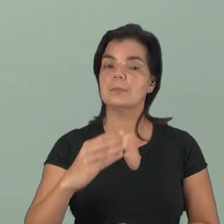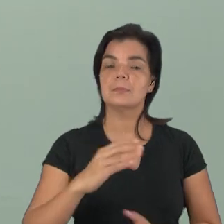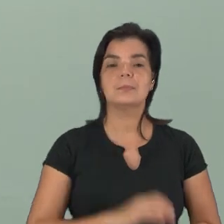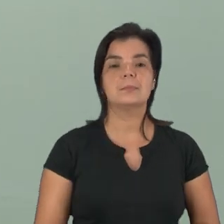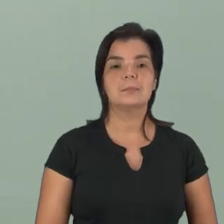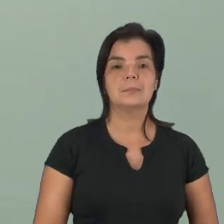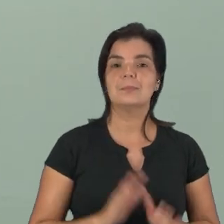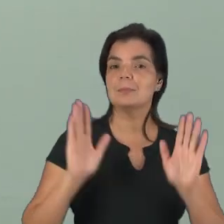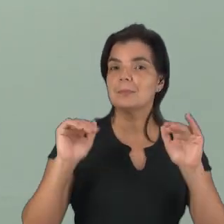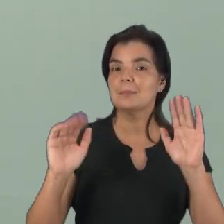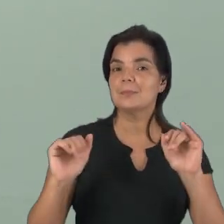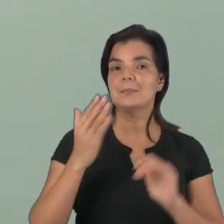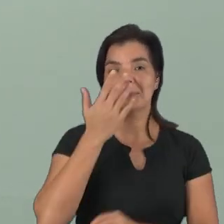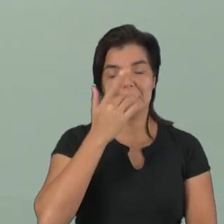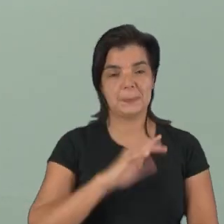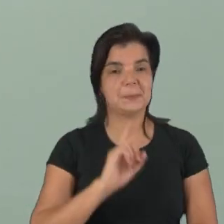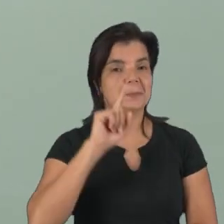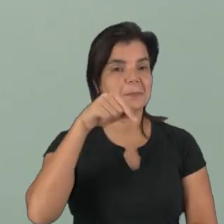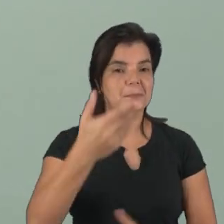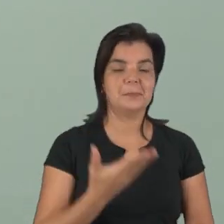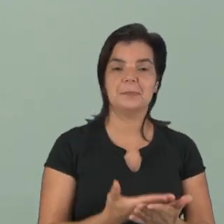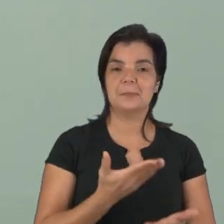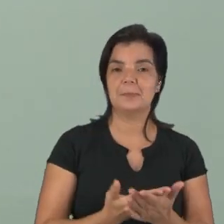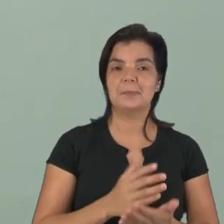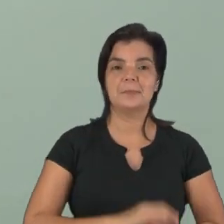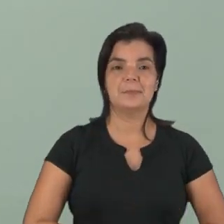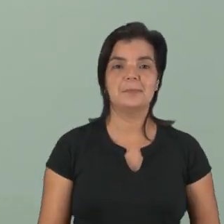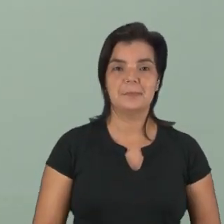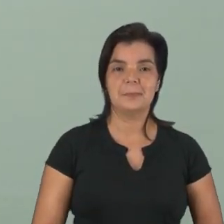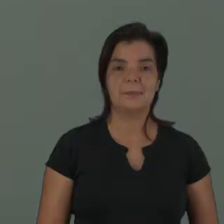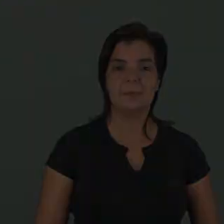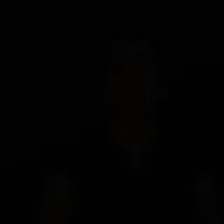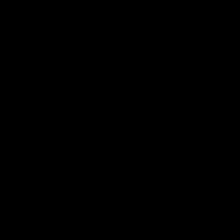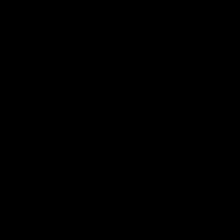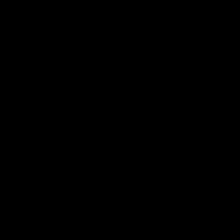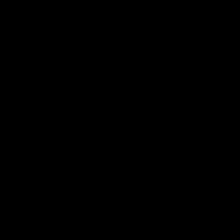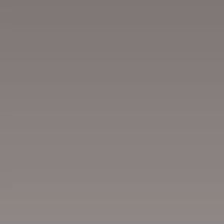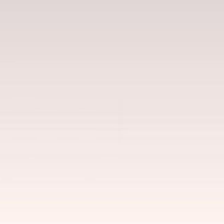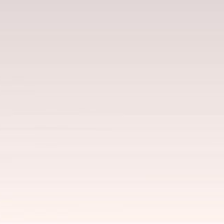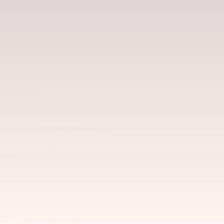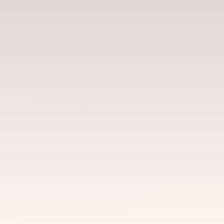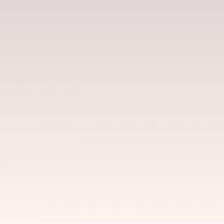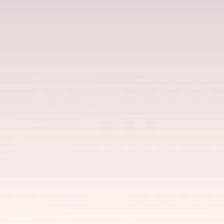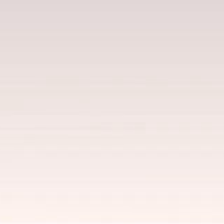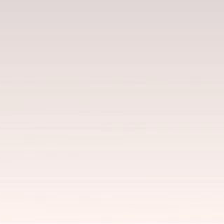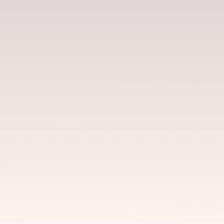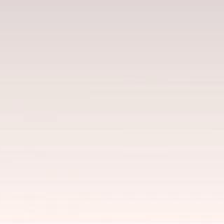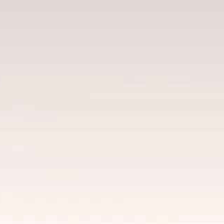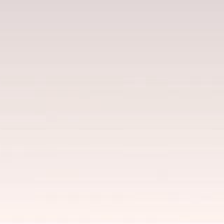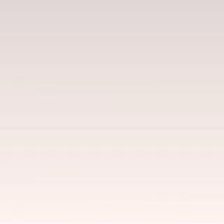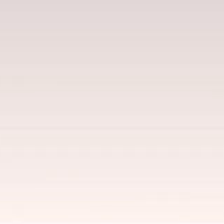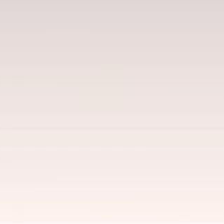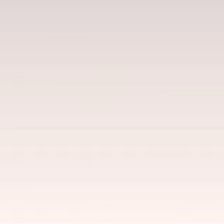é duplo tchau tchau crianças até a nossa próxima aula E aí